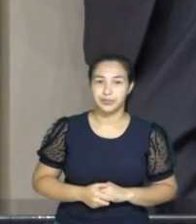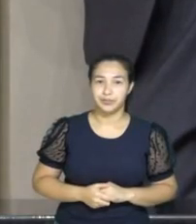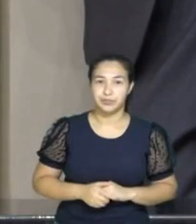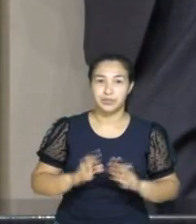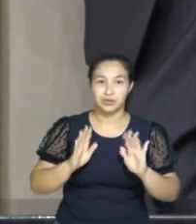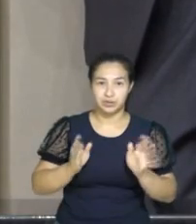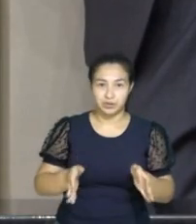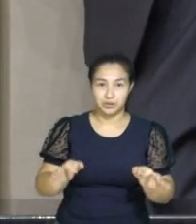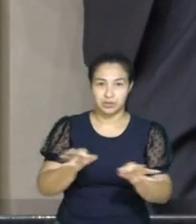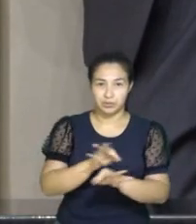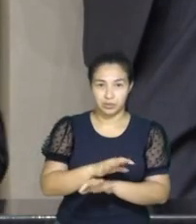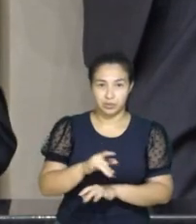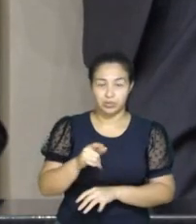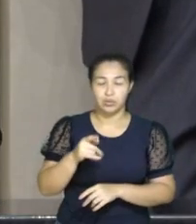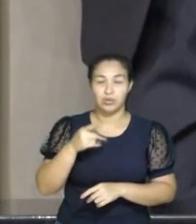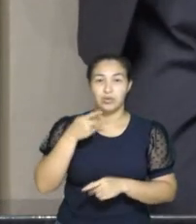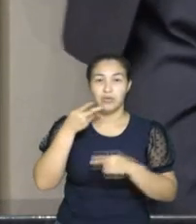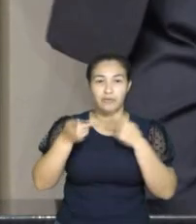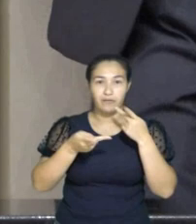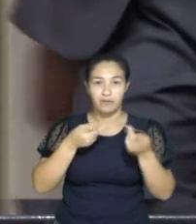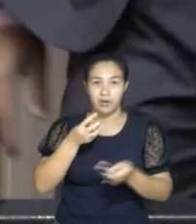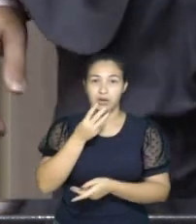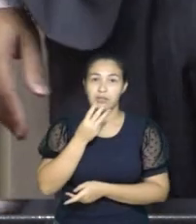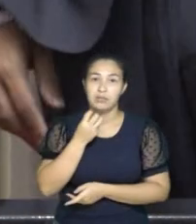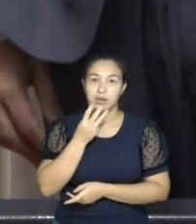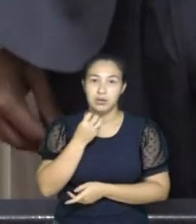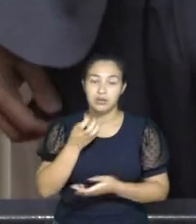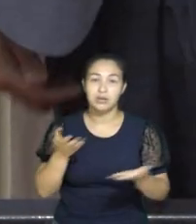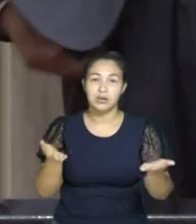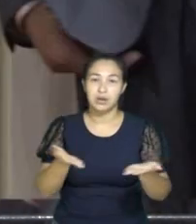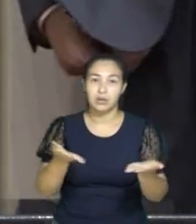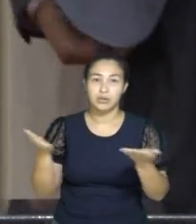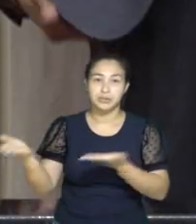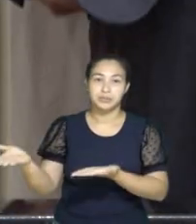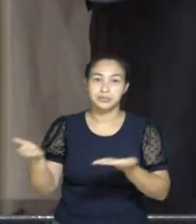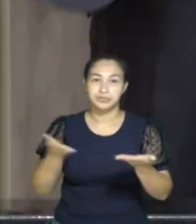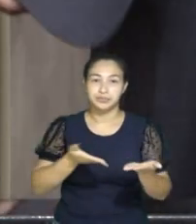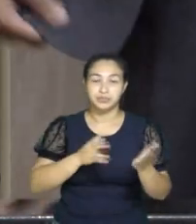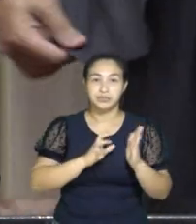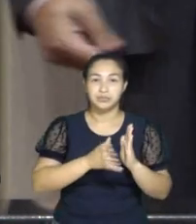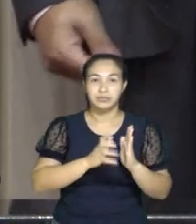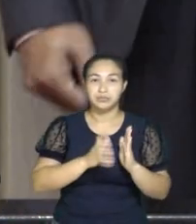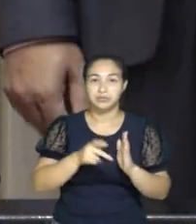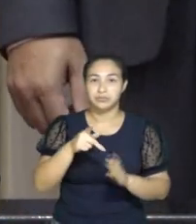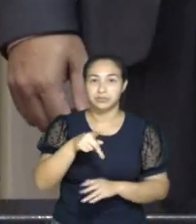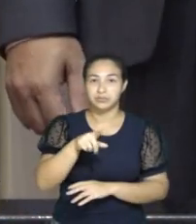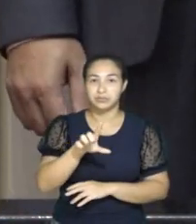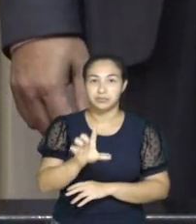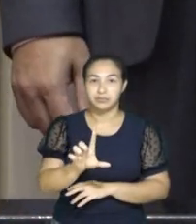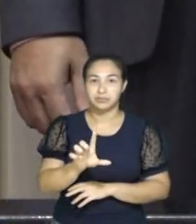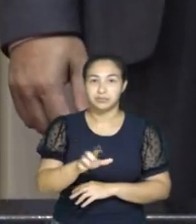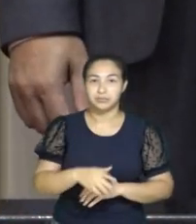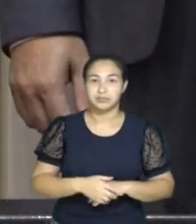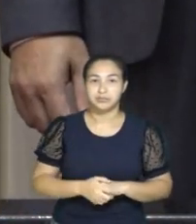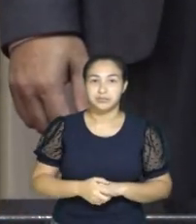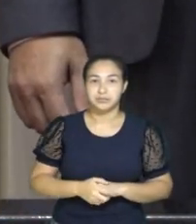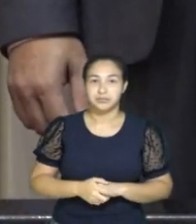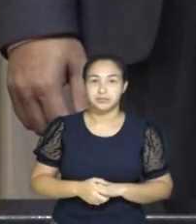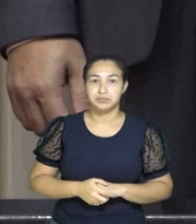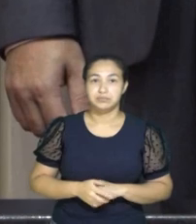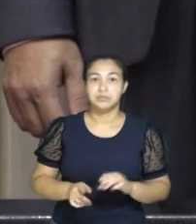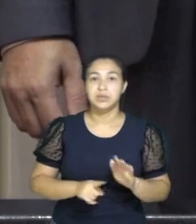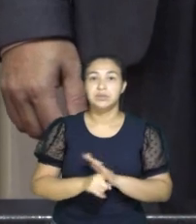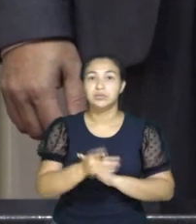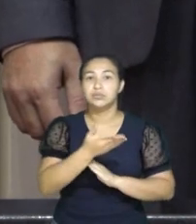a manifestação Deputado Marquito na sequência o horário pertence ao PL consulta